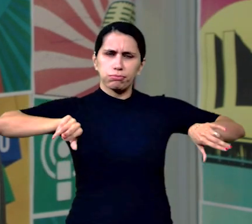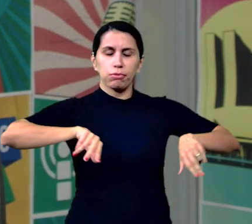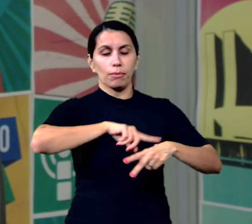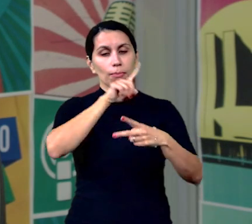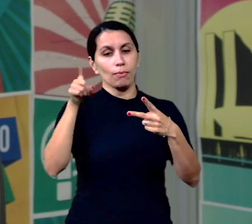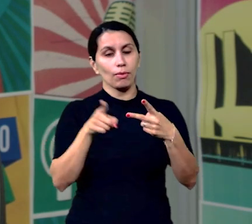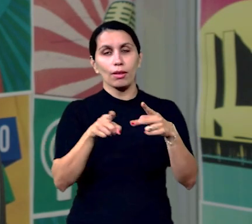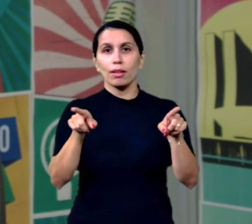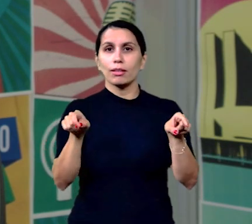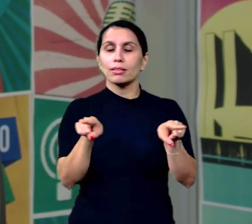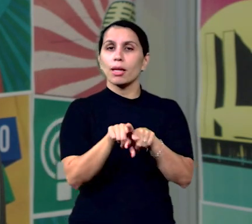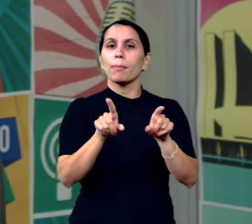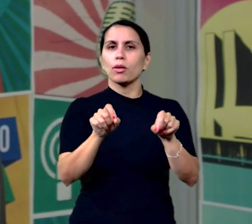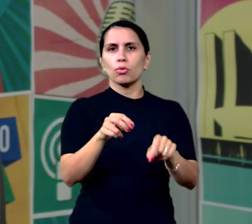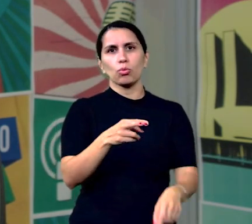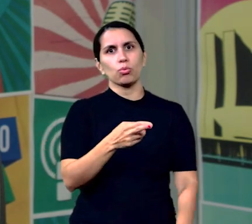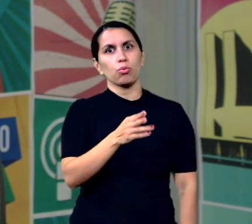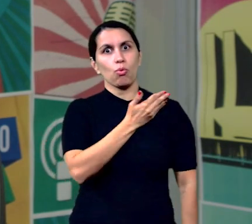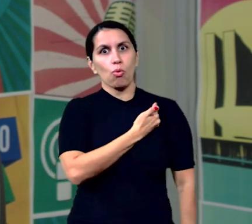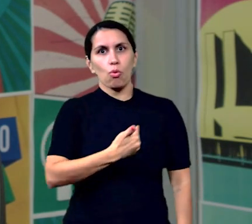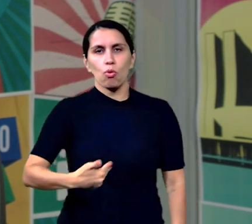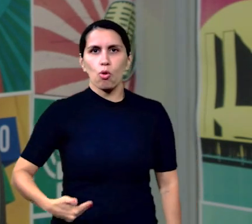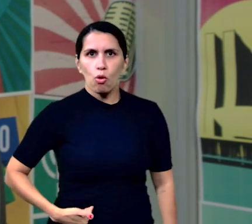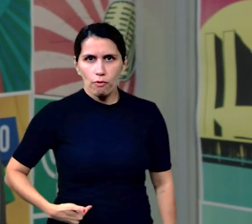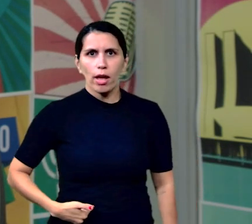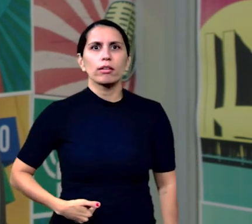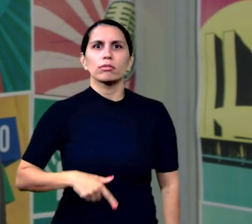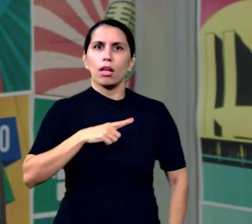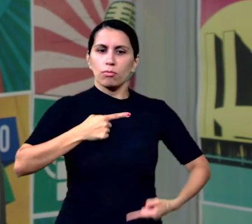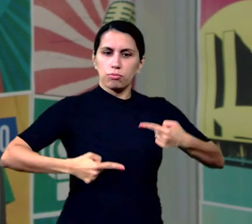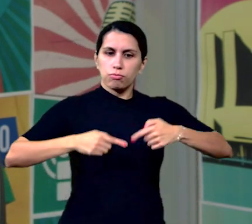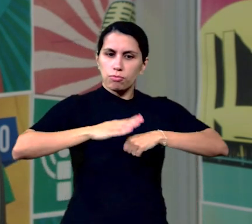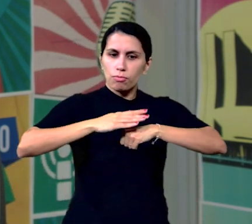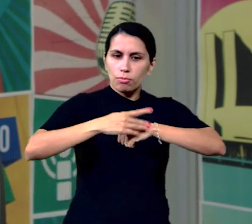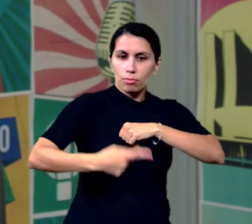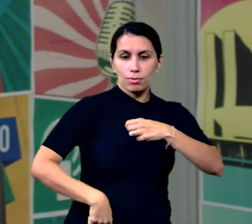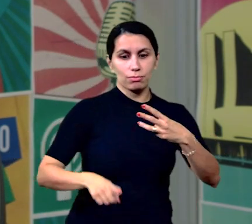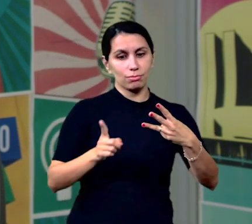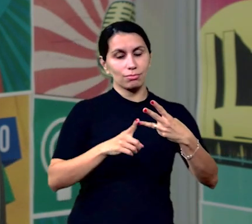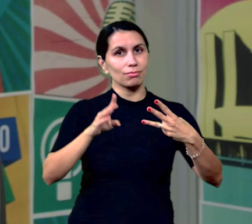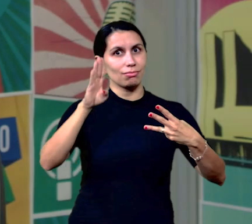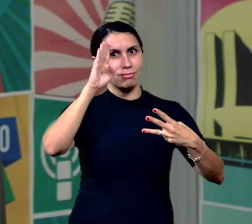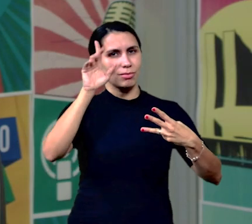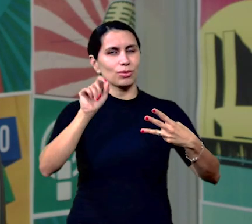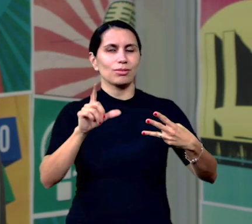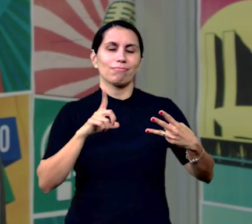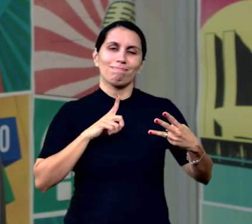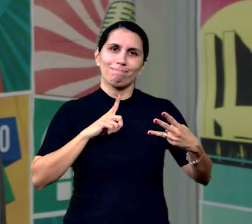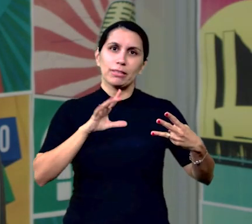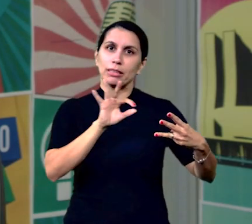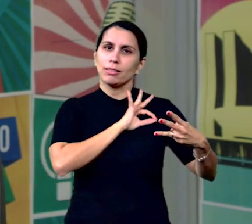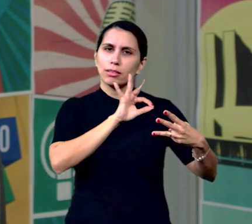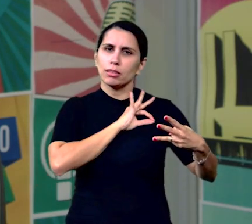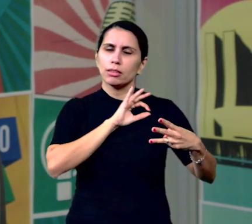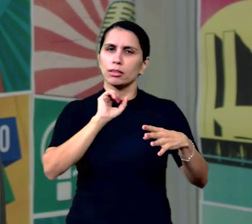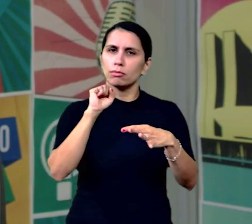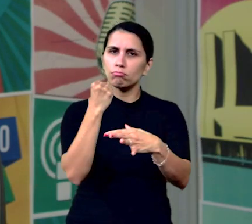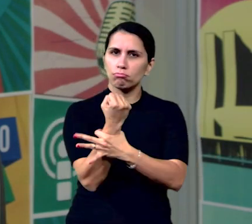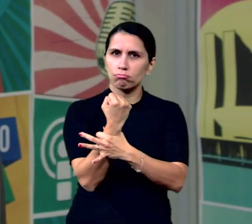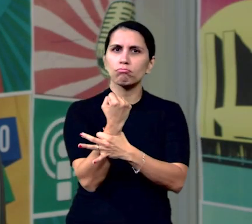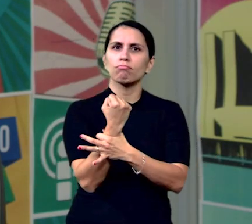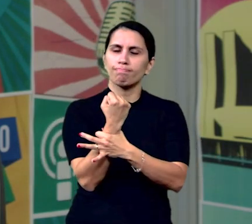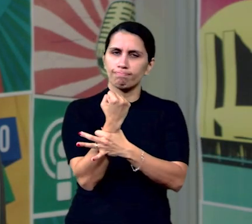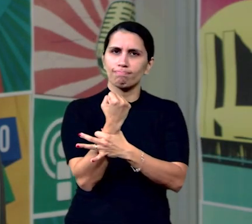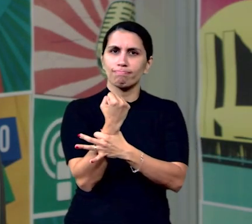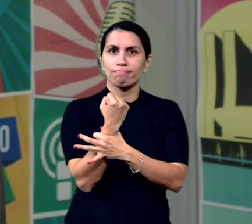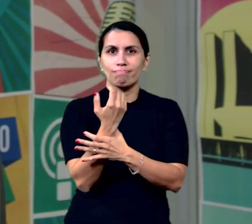de enfrentamento, né, Uhum. e também a gente não pode esquecer da própria segurança pública, porque infelizmente, não é, se é um